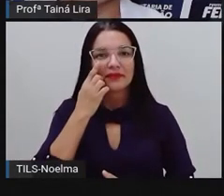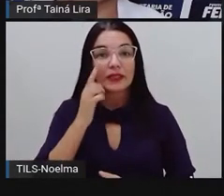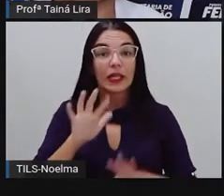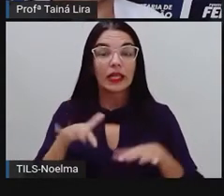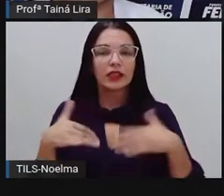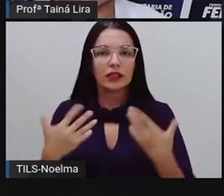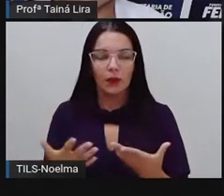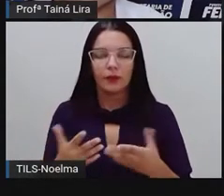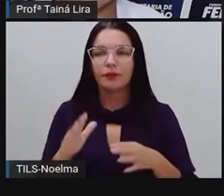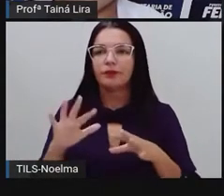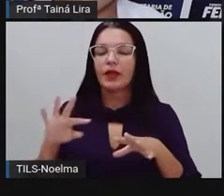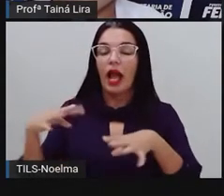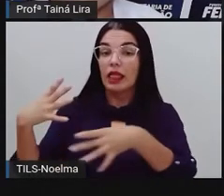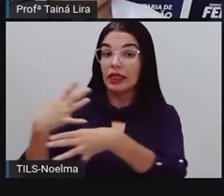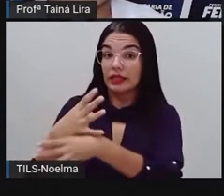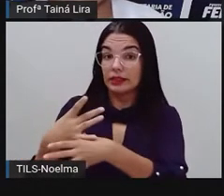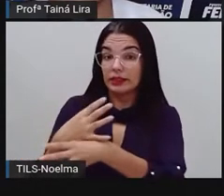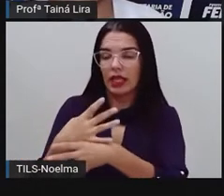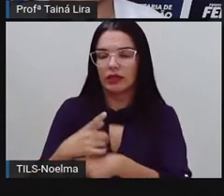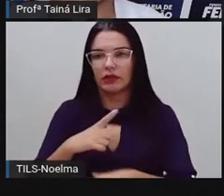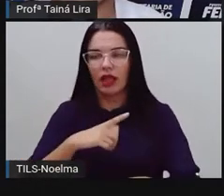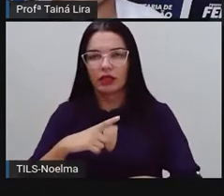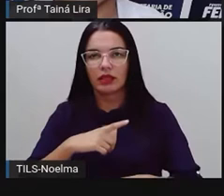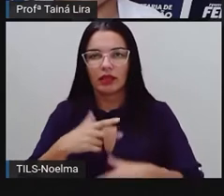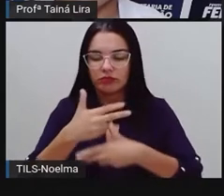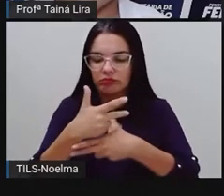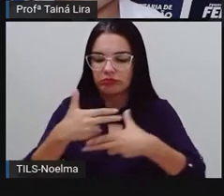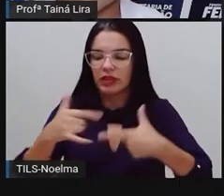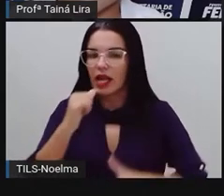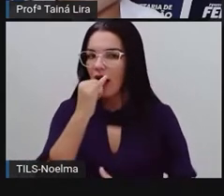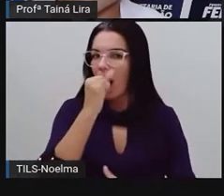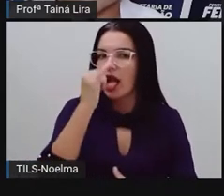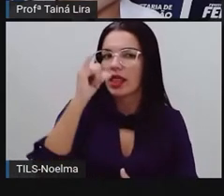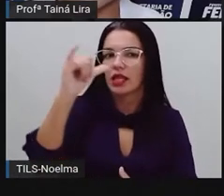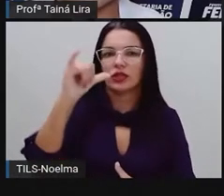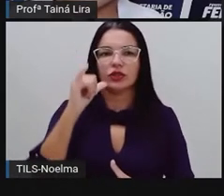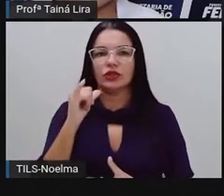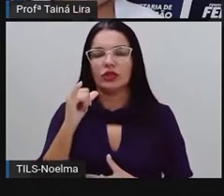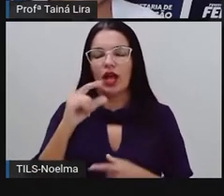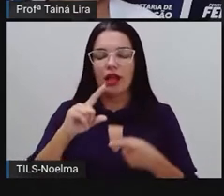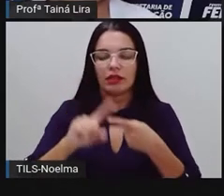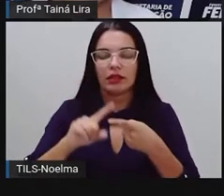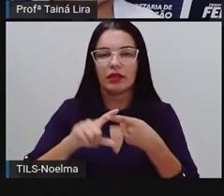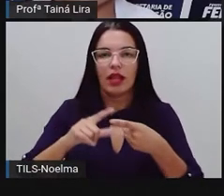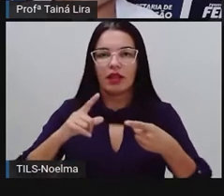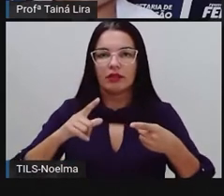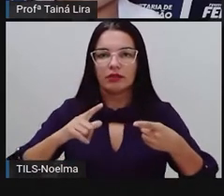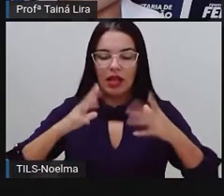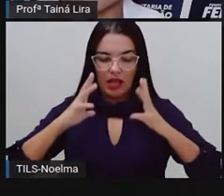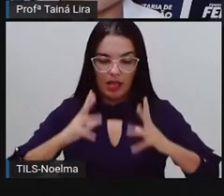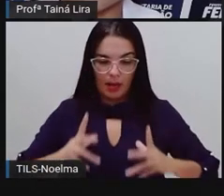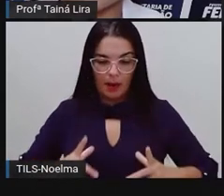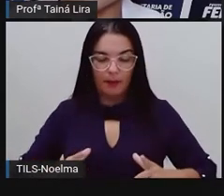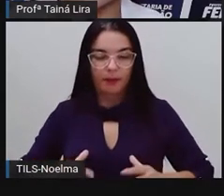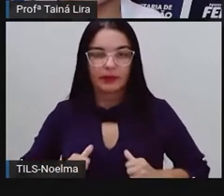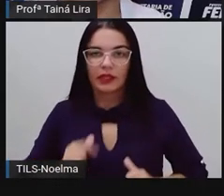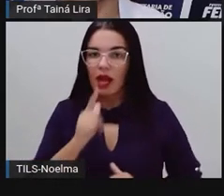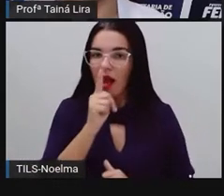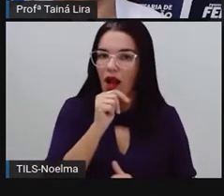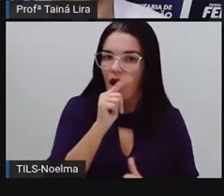urbanas os serviços de energia elétrica tratamento de água e esgoto Transportes